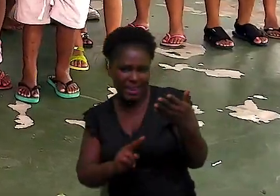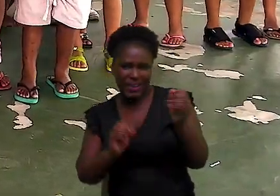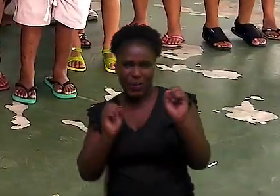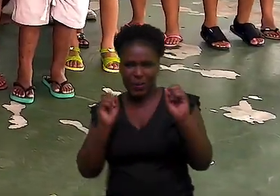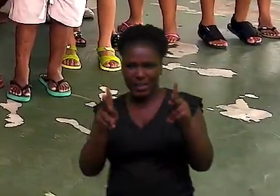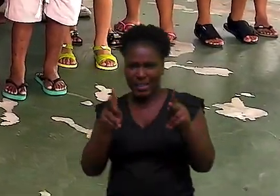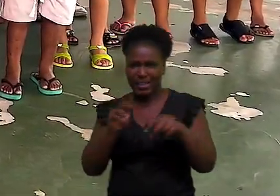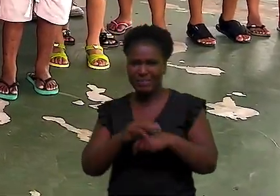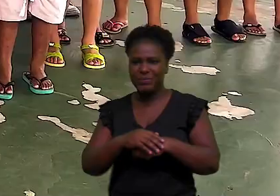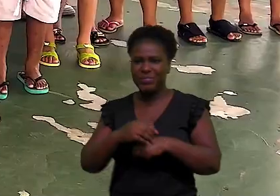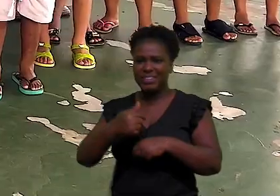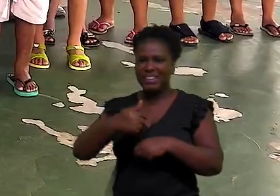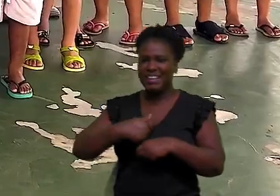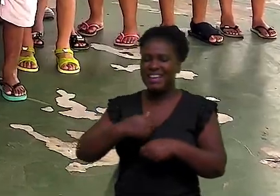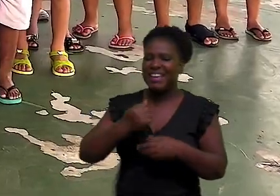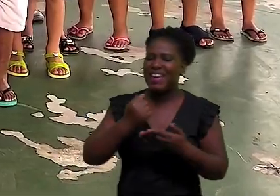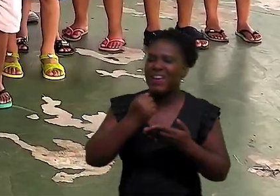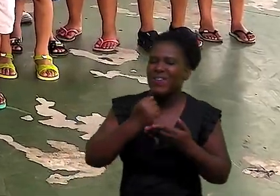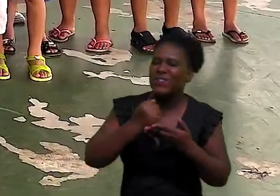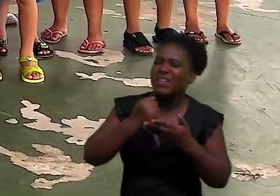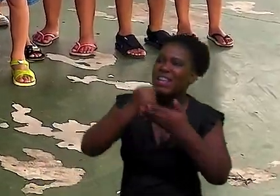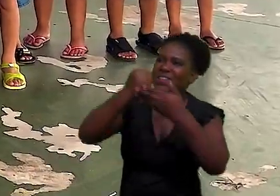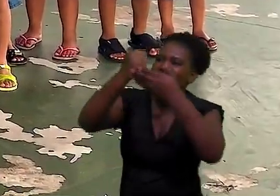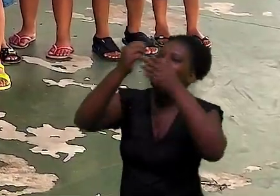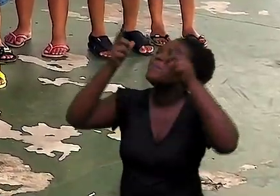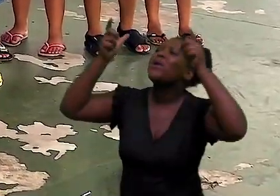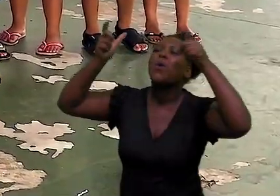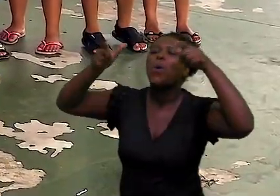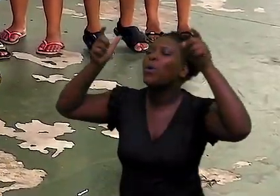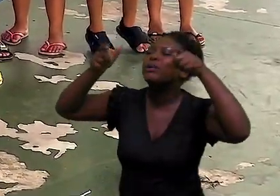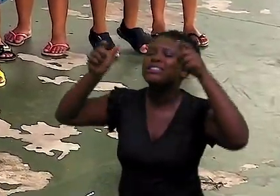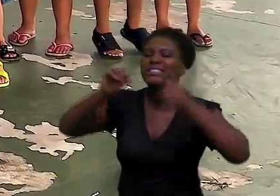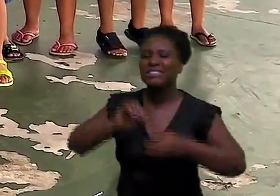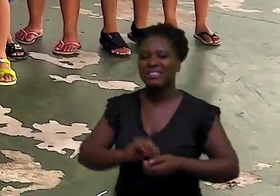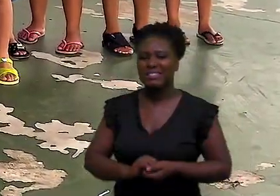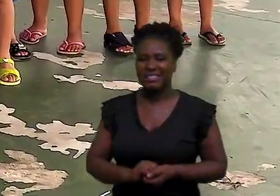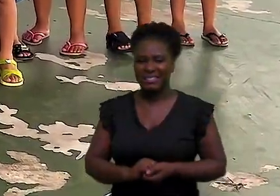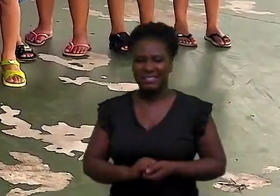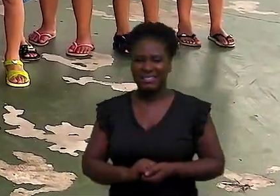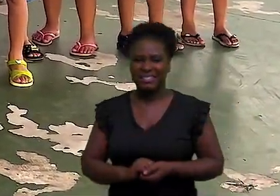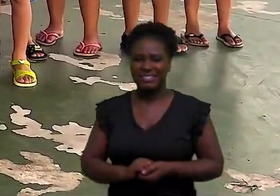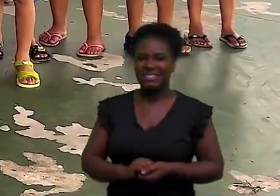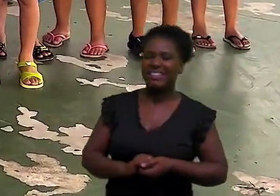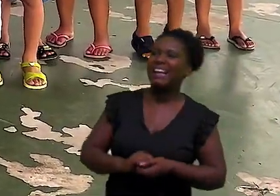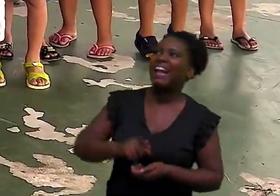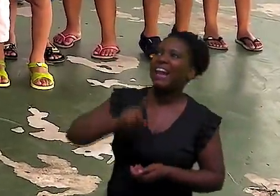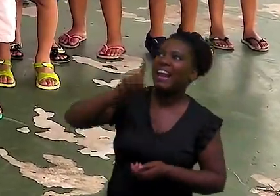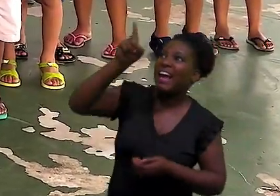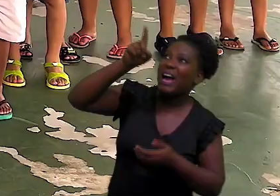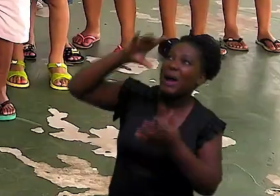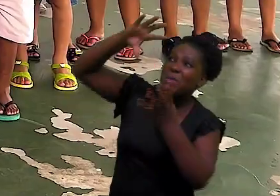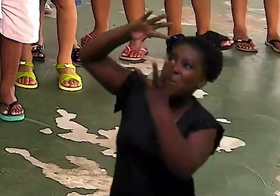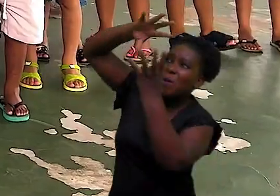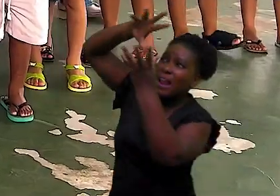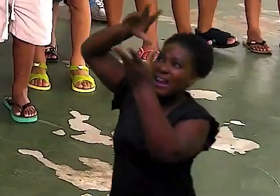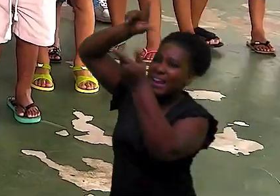para onde? Para onde que eu vou levar essa carta? Pro meu planeta!